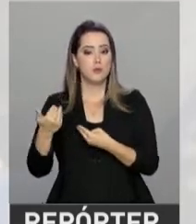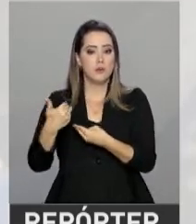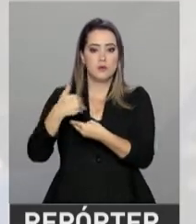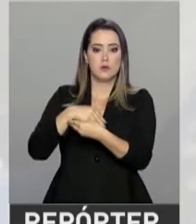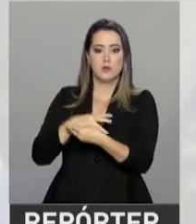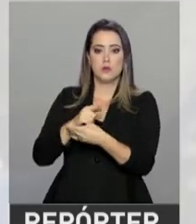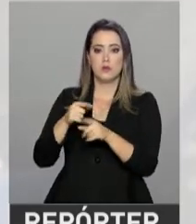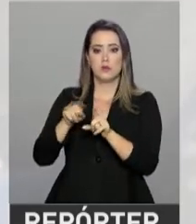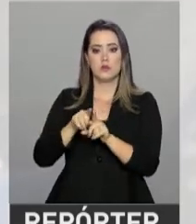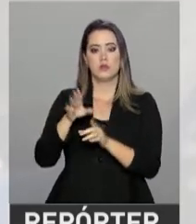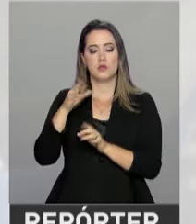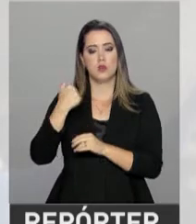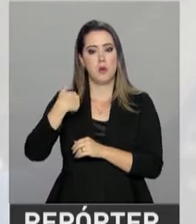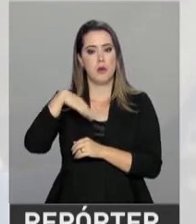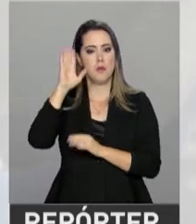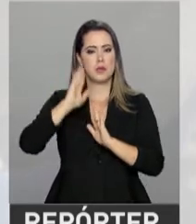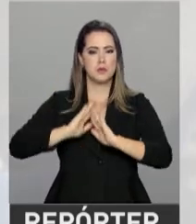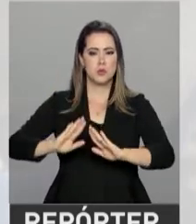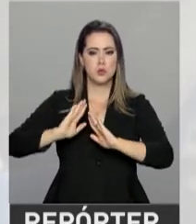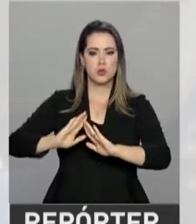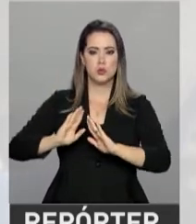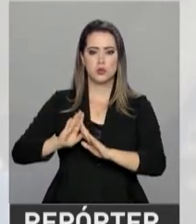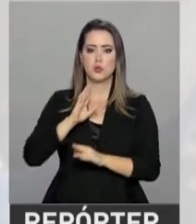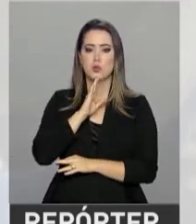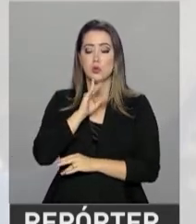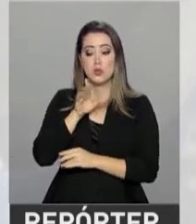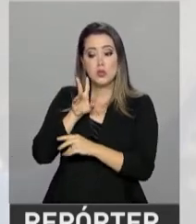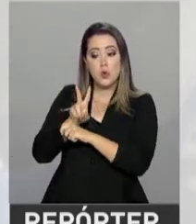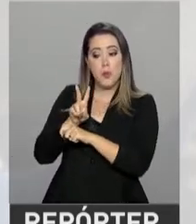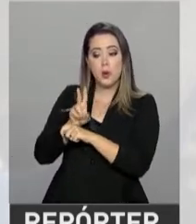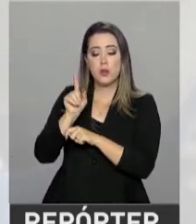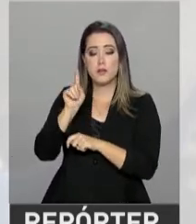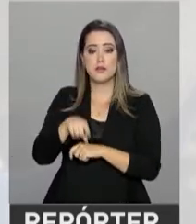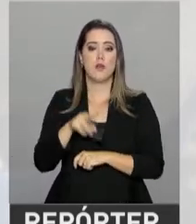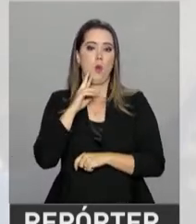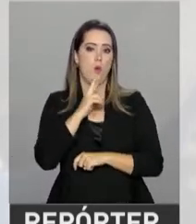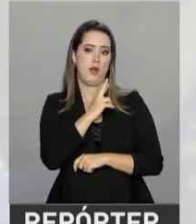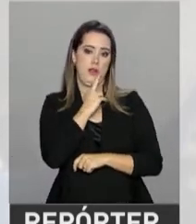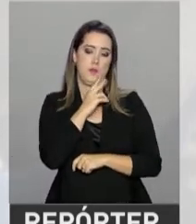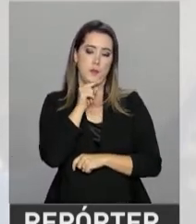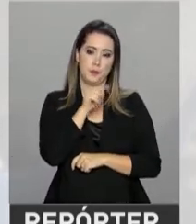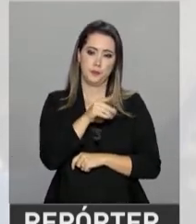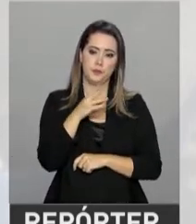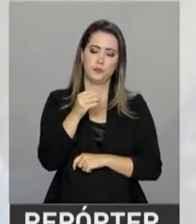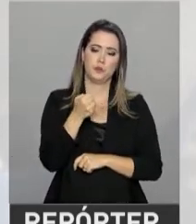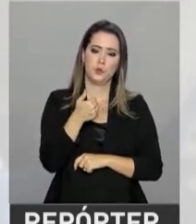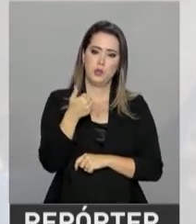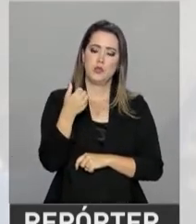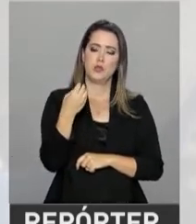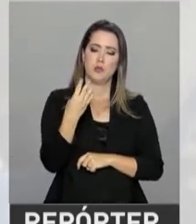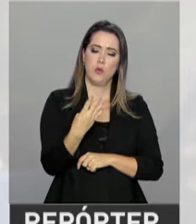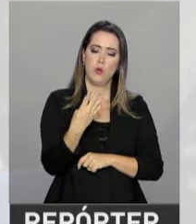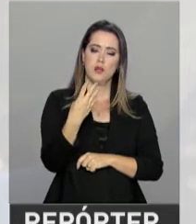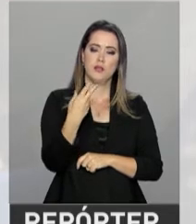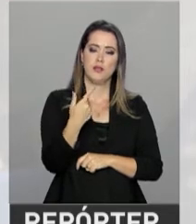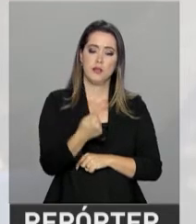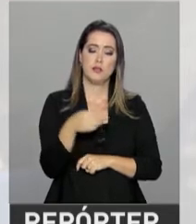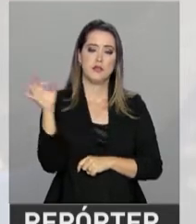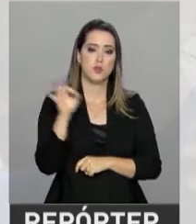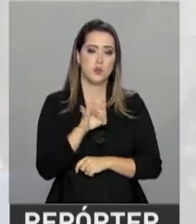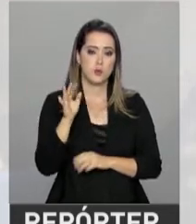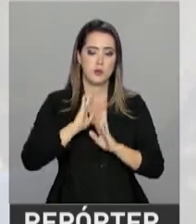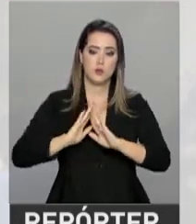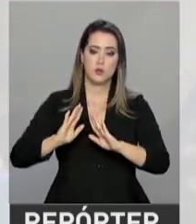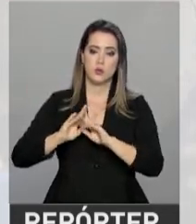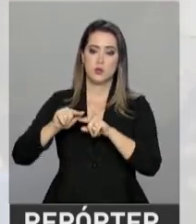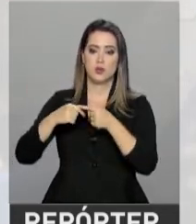fizeram com que o estado com mais pedidos de reconhecimento de refúgio no ano passado fosse Roraima, com 47% dos pedidos, seguido